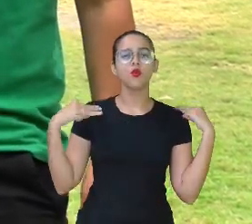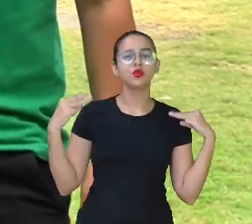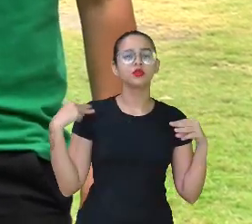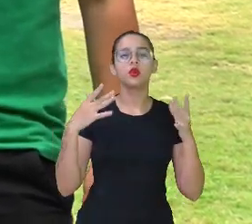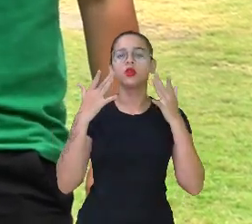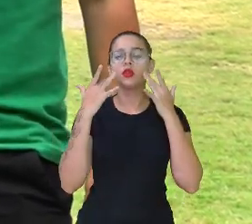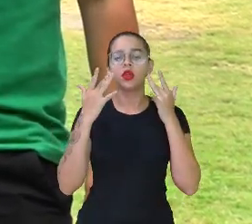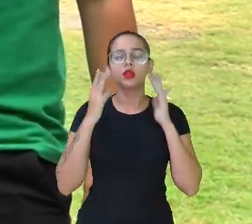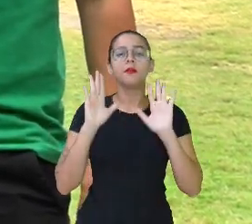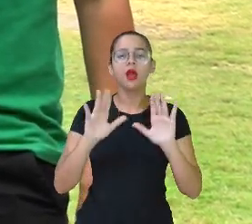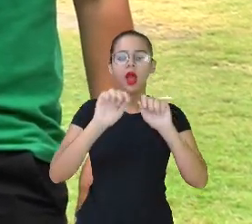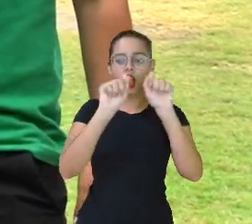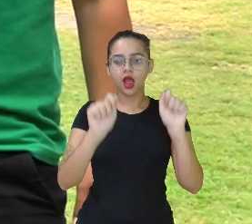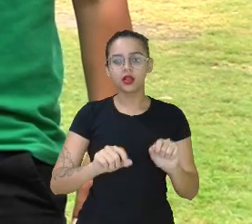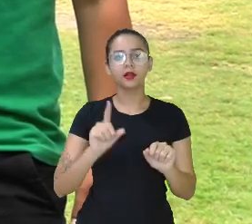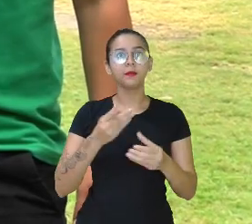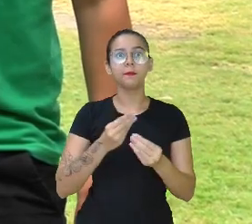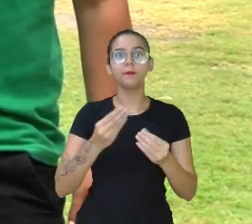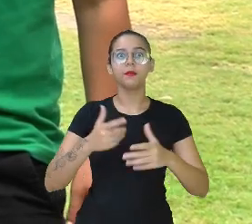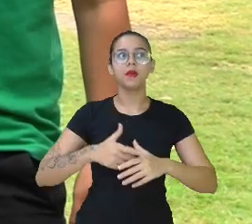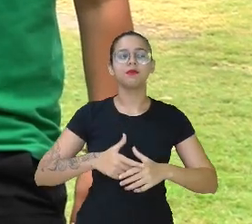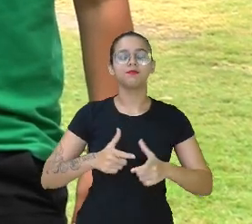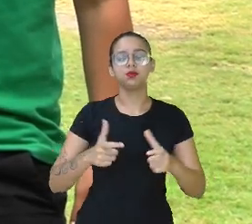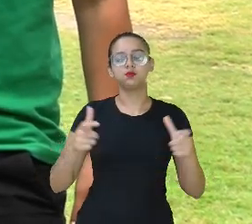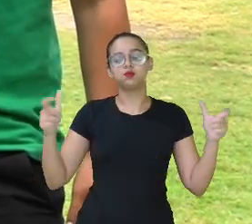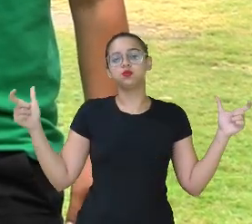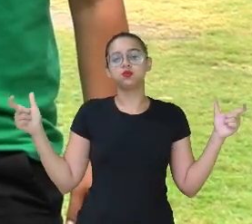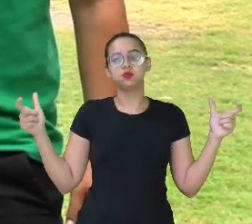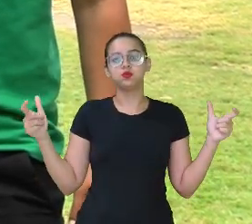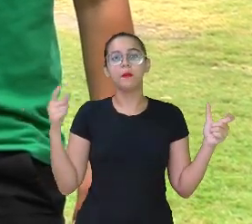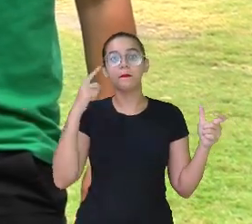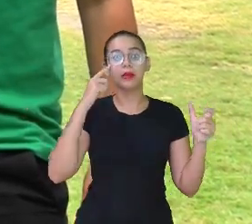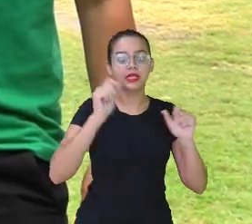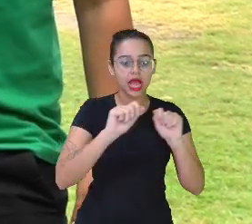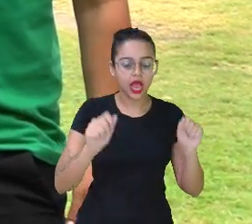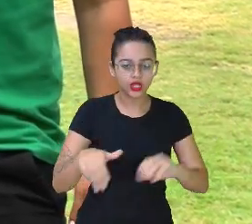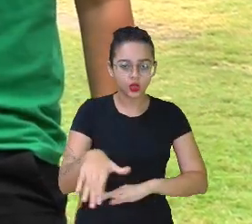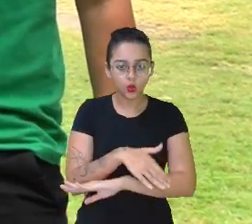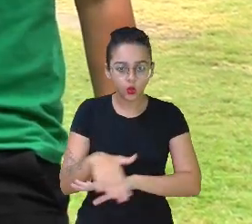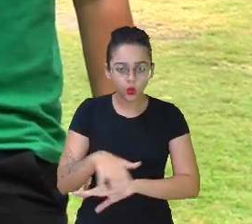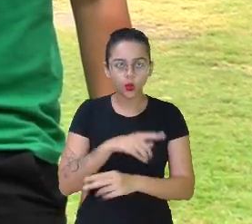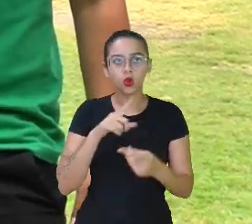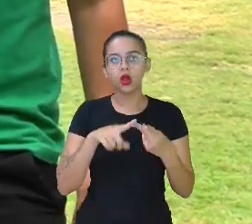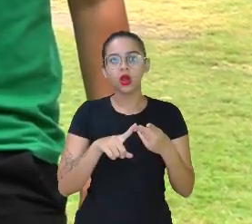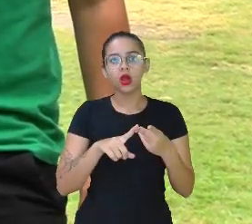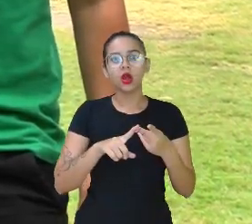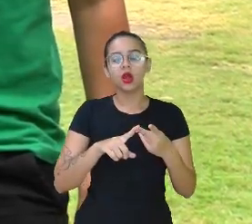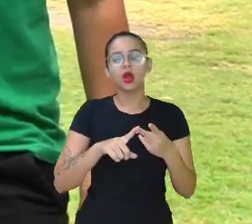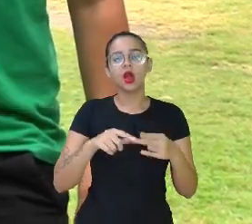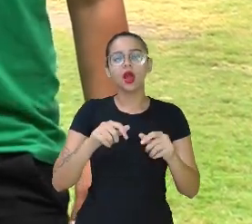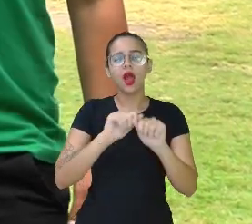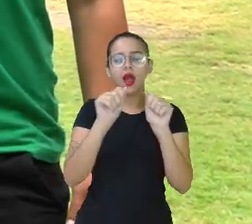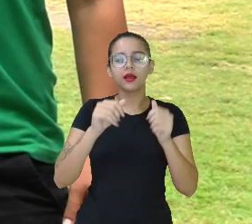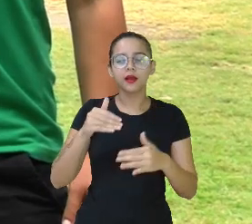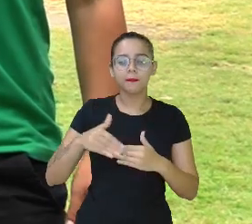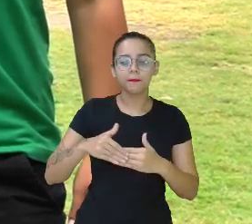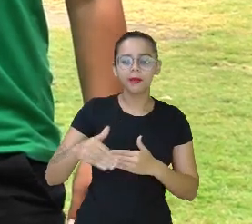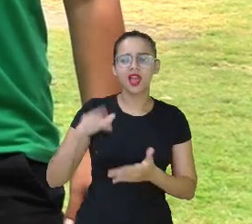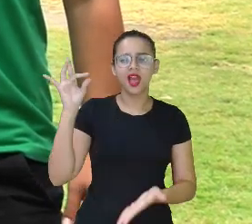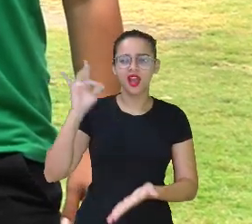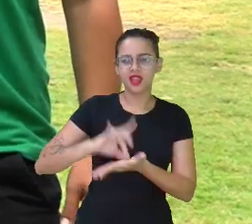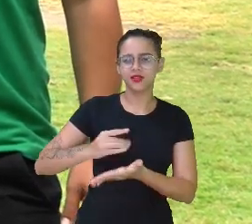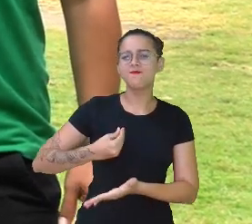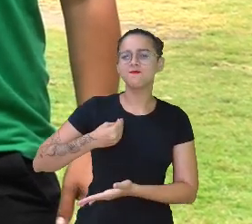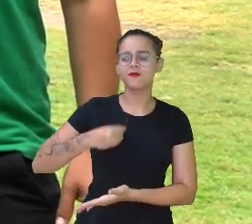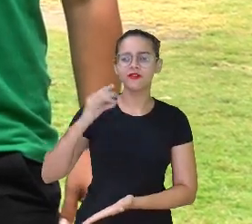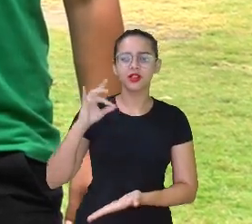teatros, mas a arte, gente, ela é muito mais ampla. A gente pensar em arte de rua, a gente pensar em arte a partir da realidade em que se vive,